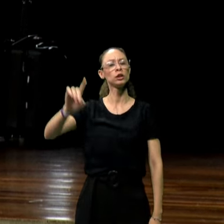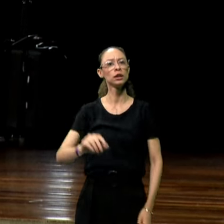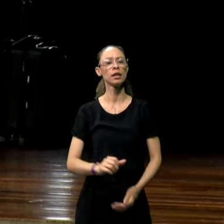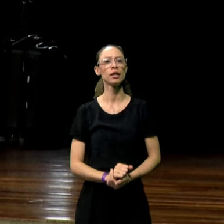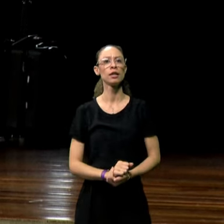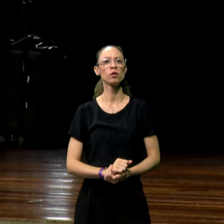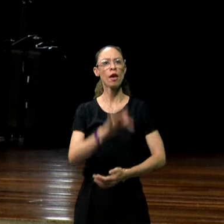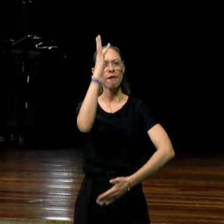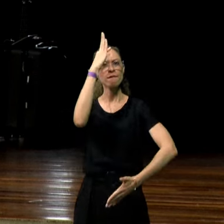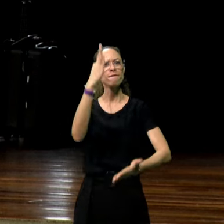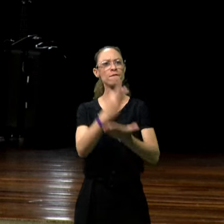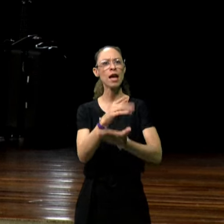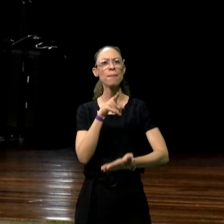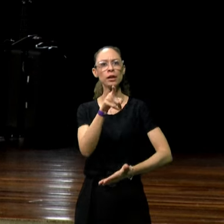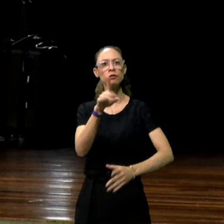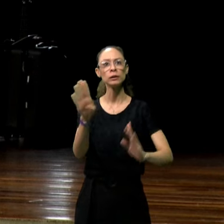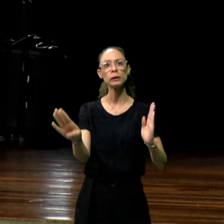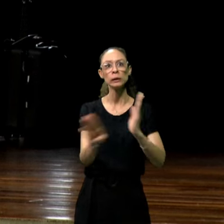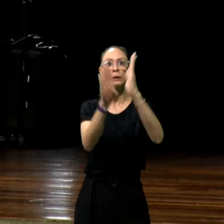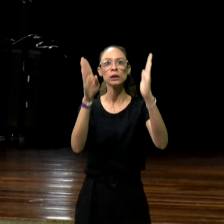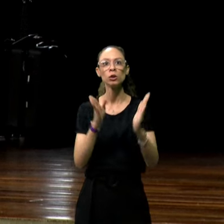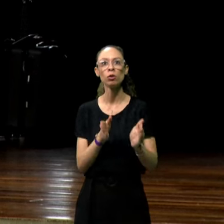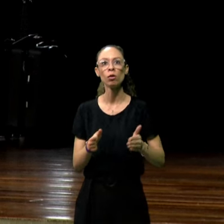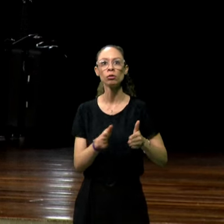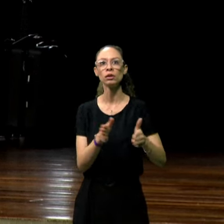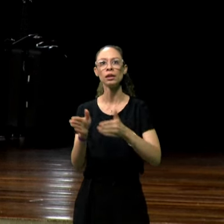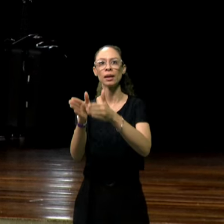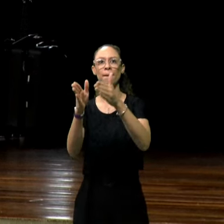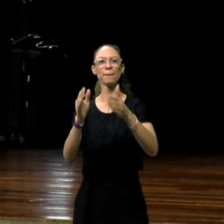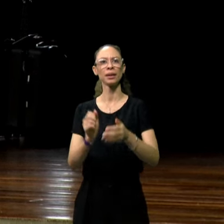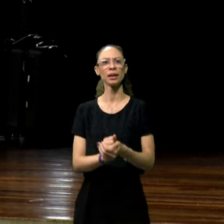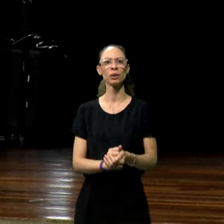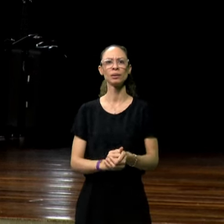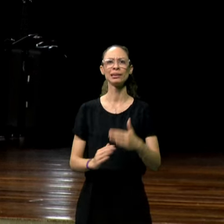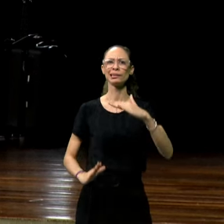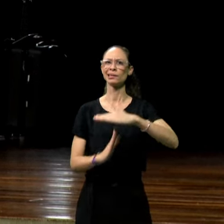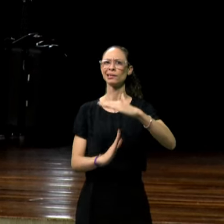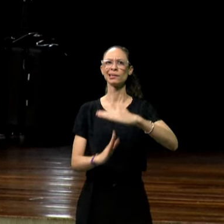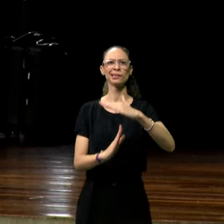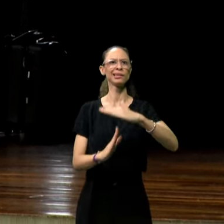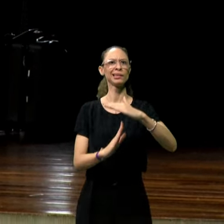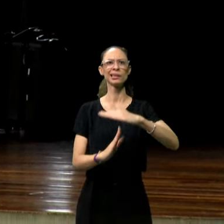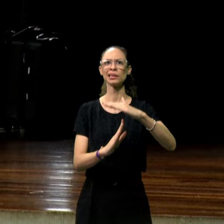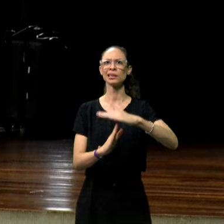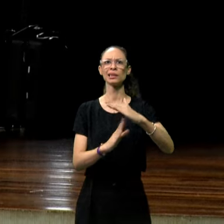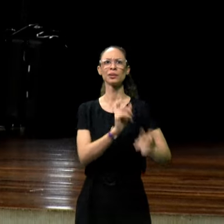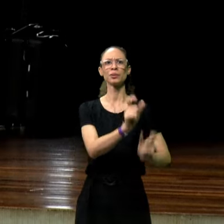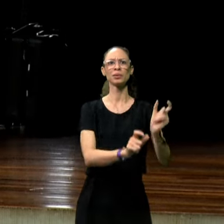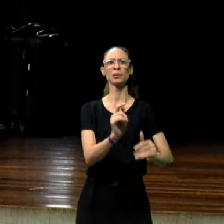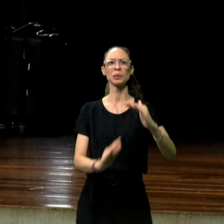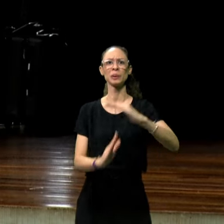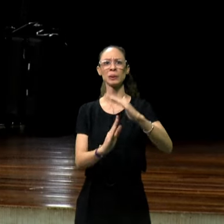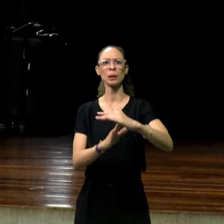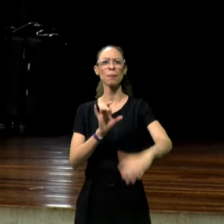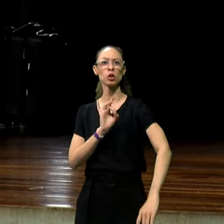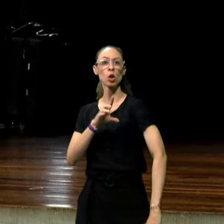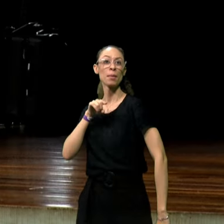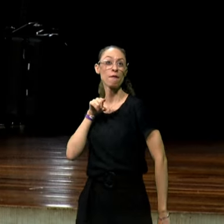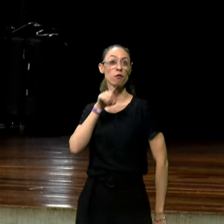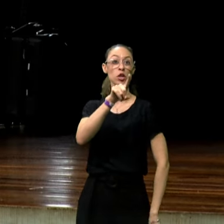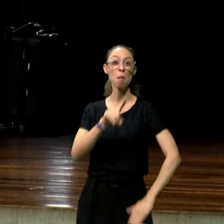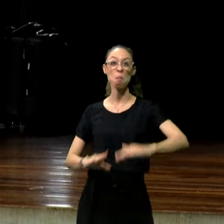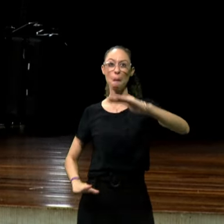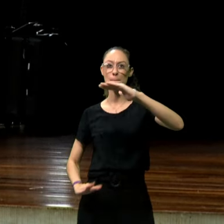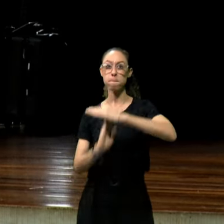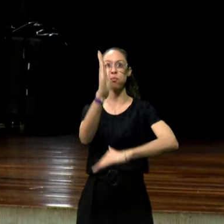encontre caminhos, que você abra situações que estão travadas para todo, mas para você, somente para você, se